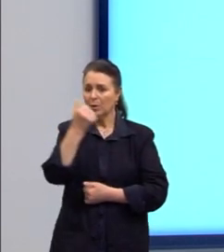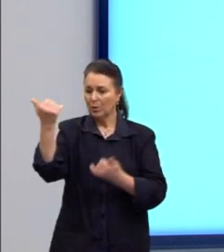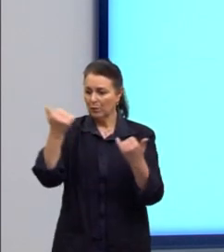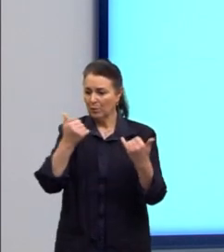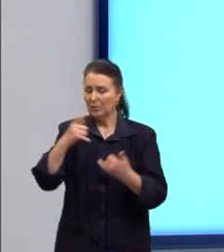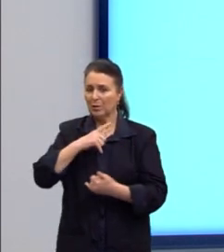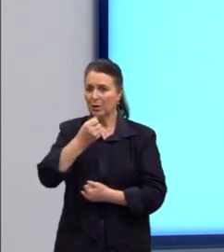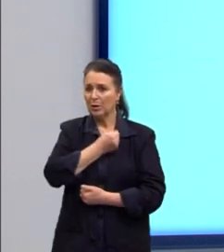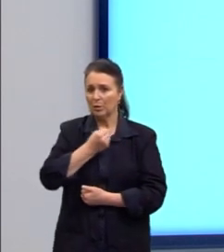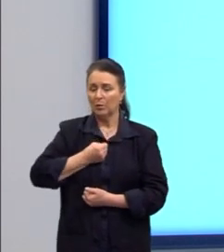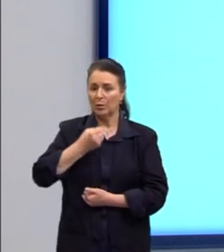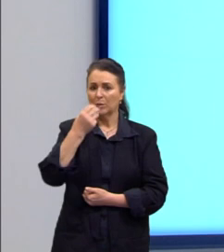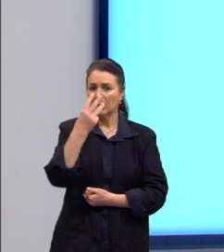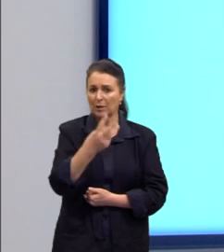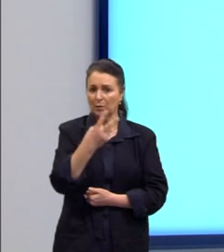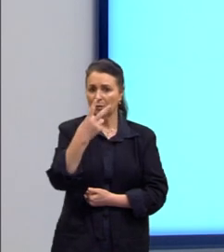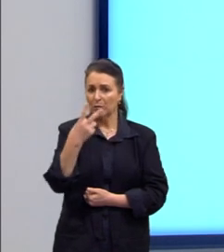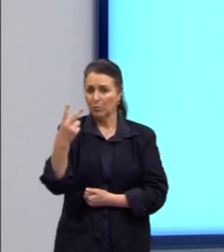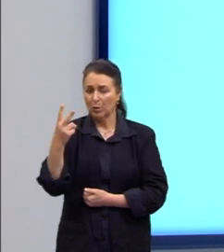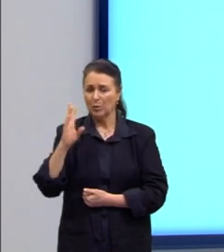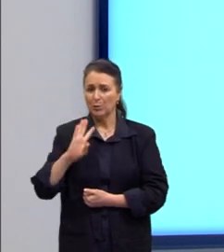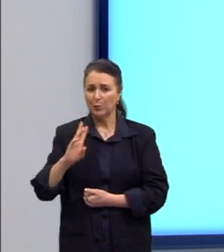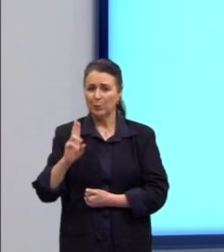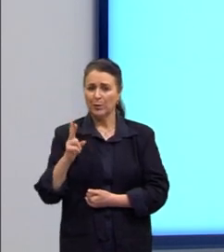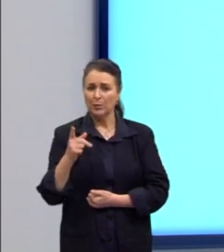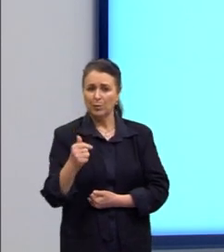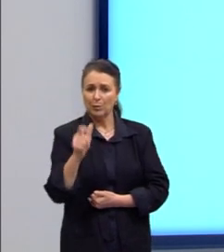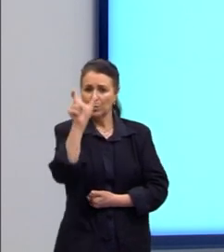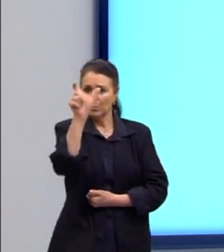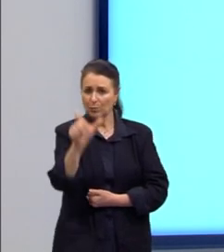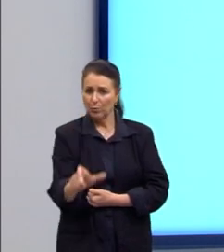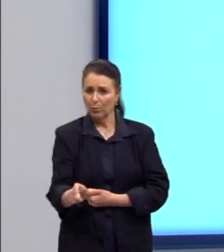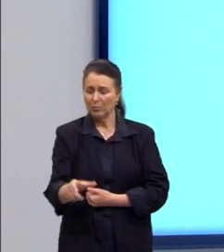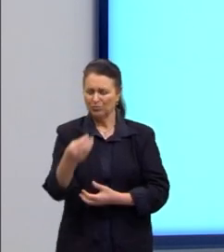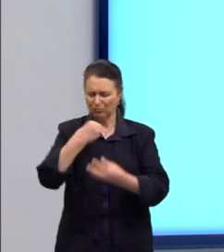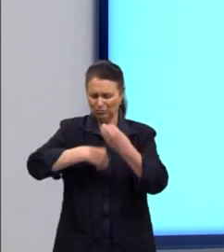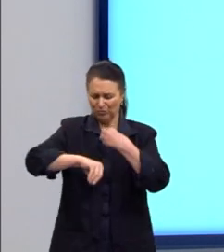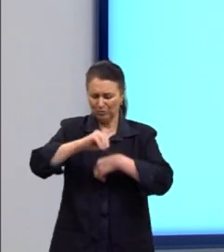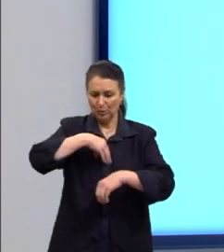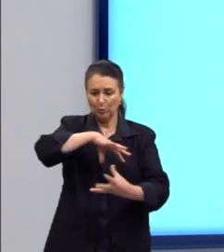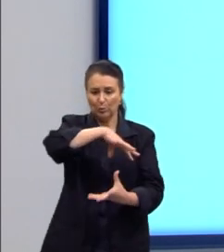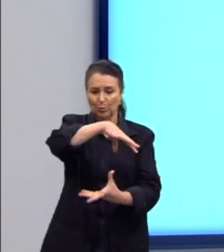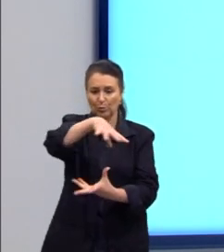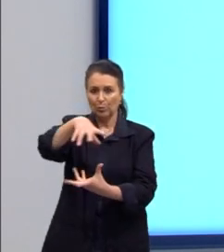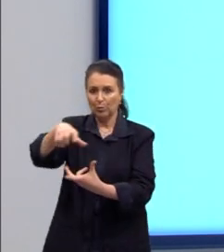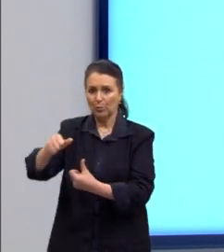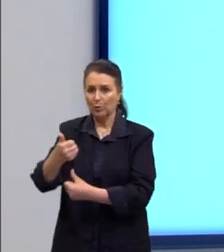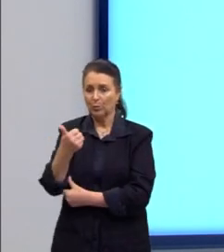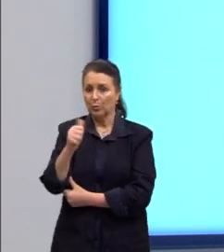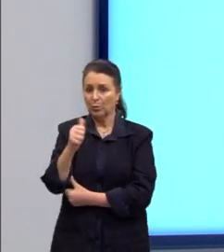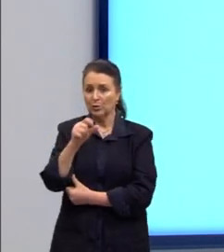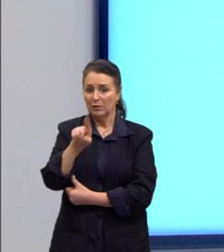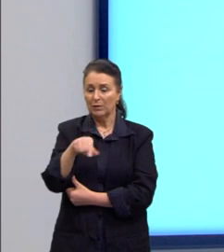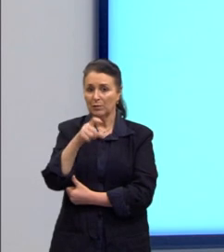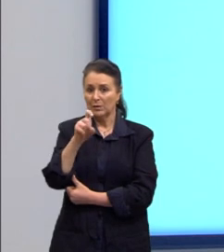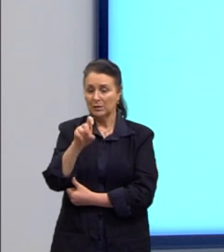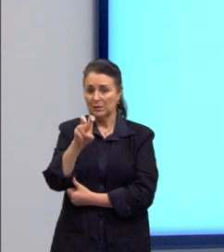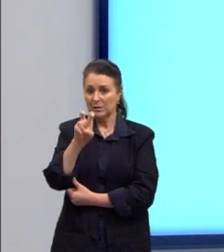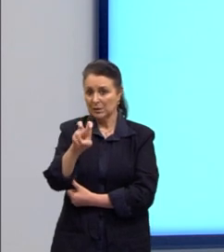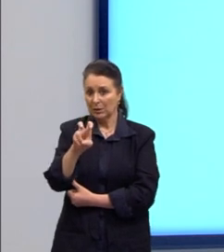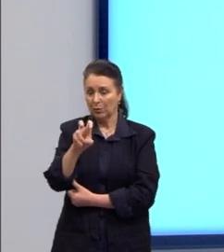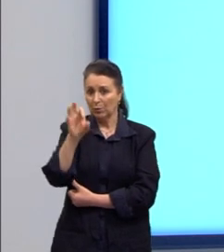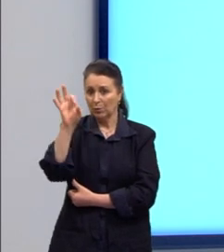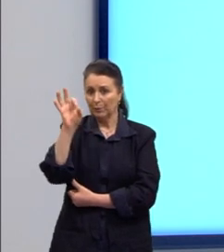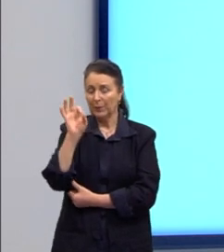322 milhões de pessoas vivem com depressão em todo mundo mais de 11,5 milhões de